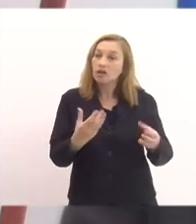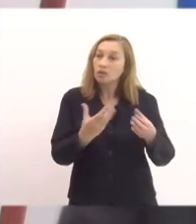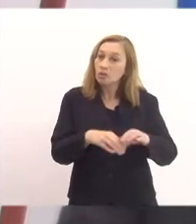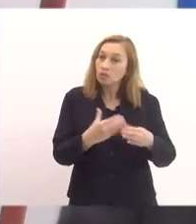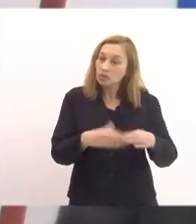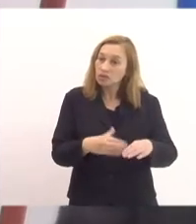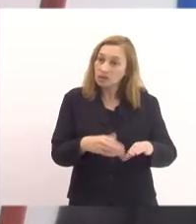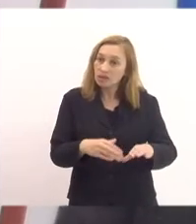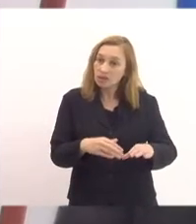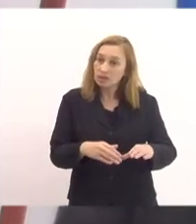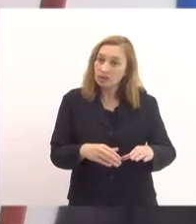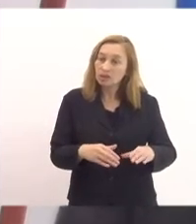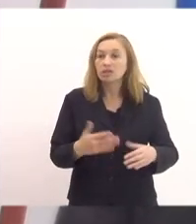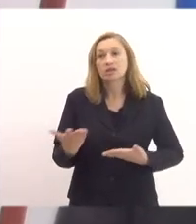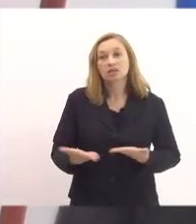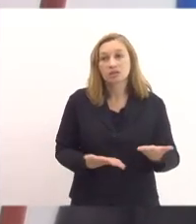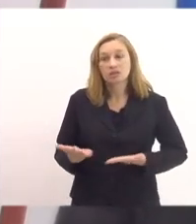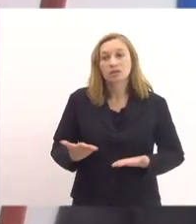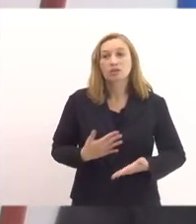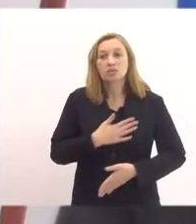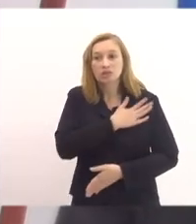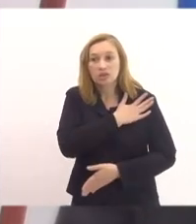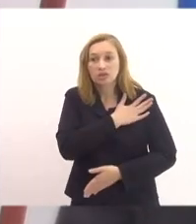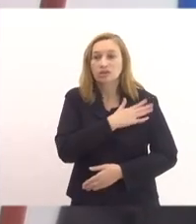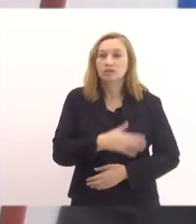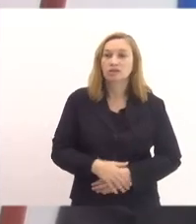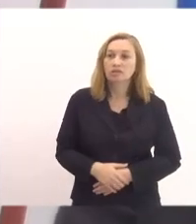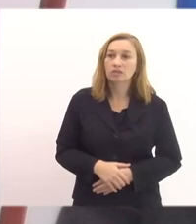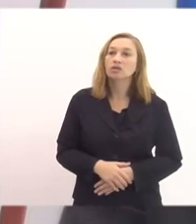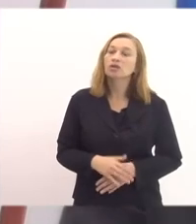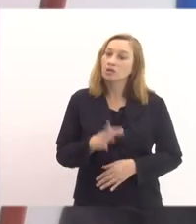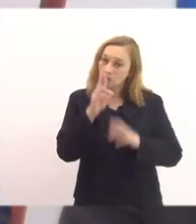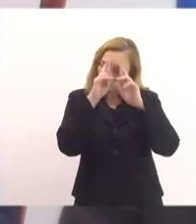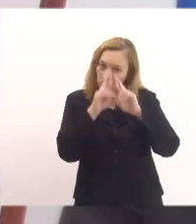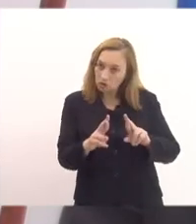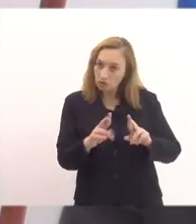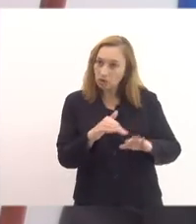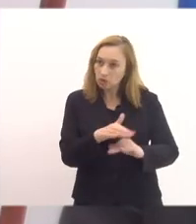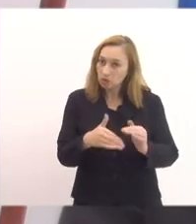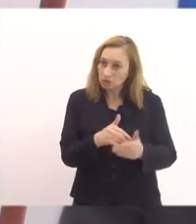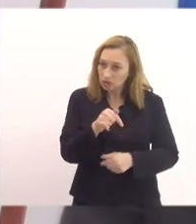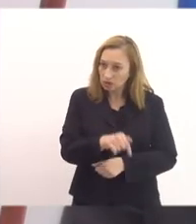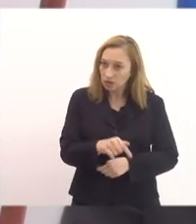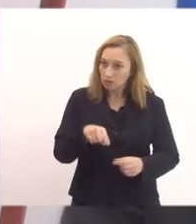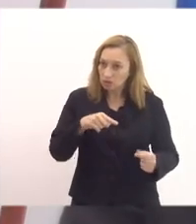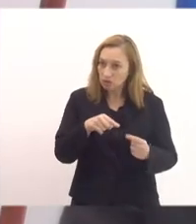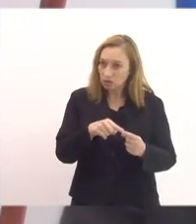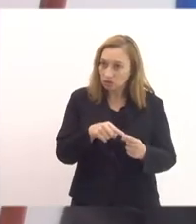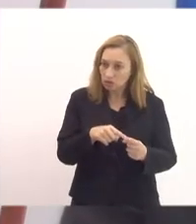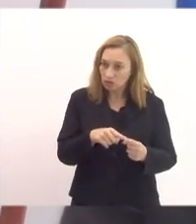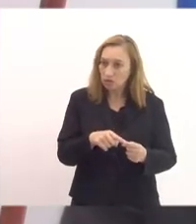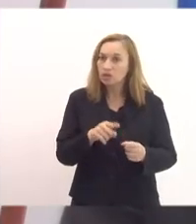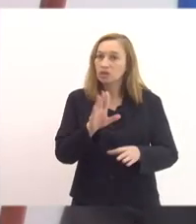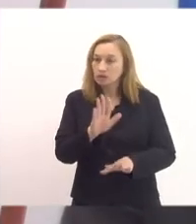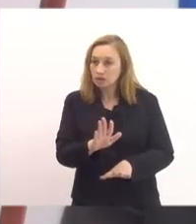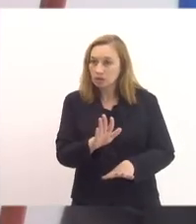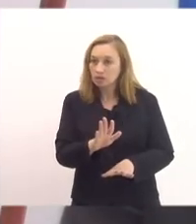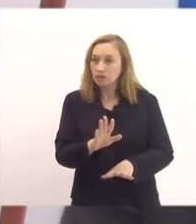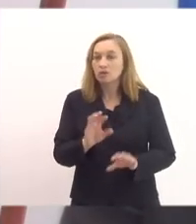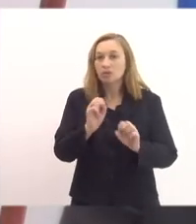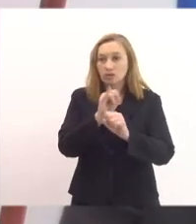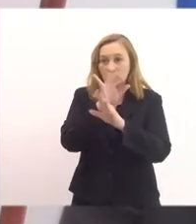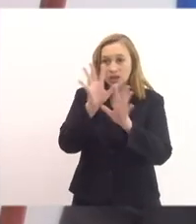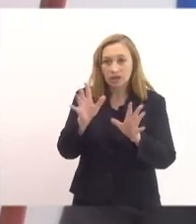concursado e servidor militar efetivo da carreira. Com todo respeito aqui, deixando claro o objetivo. Só falar uma questão clara